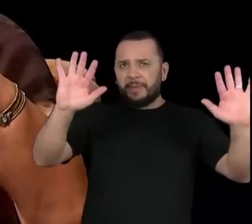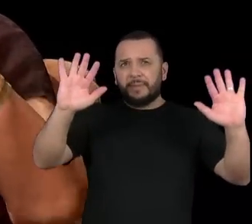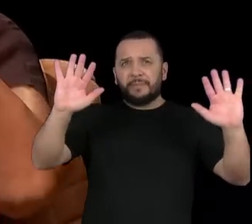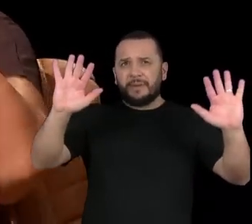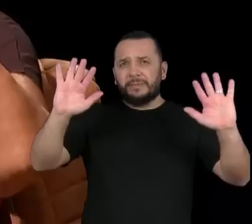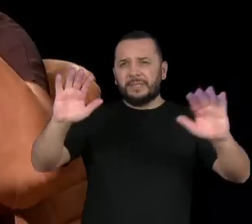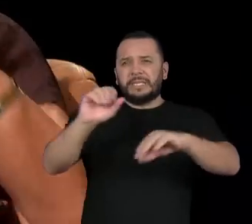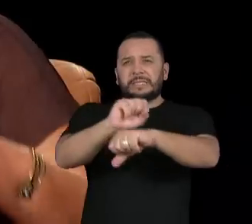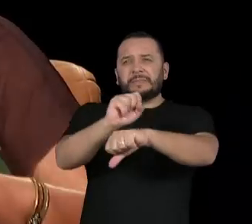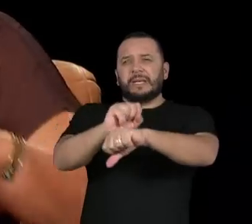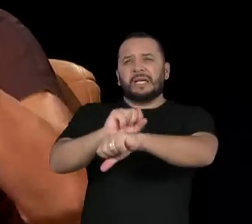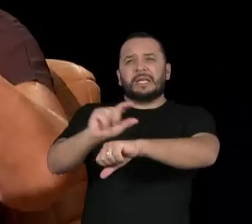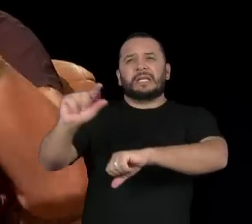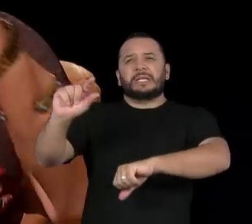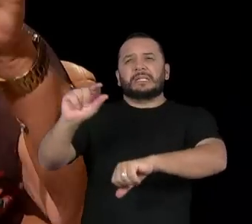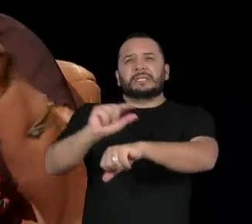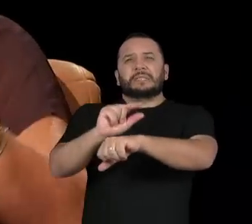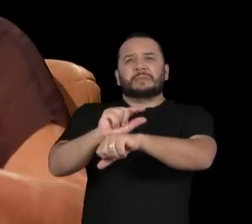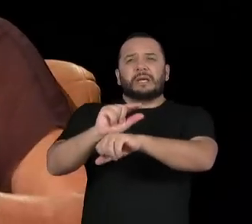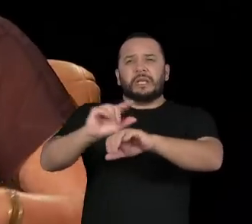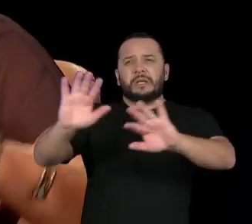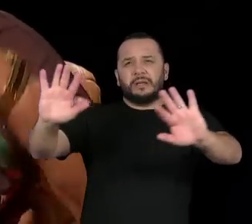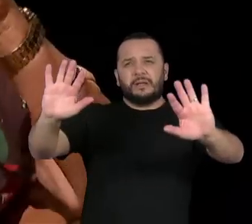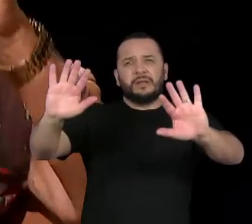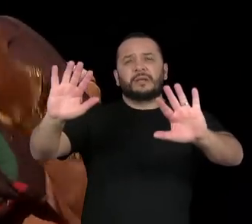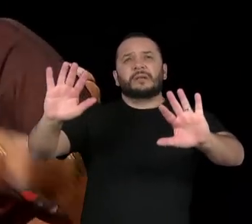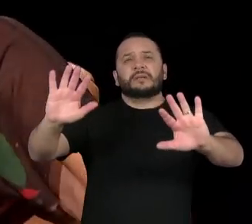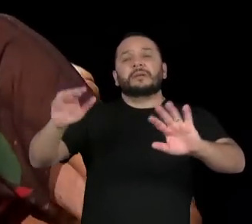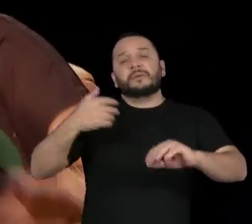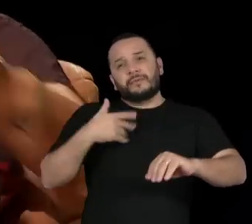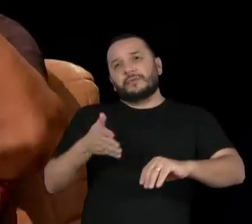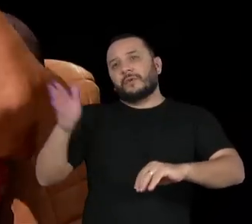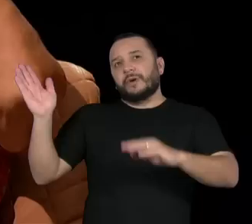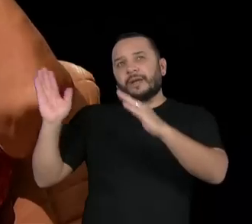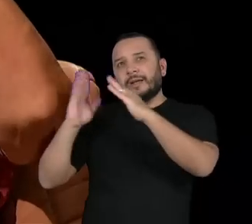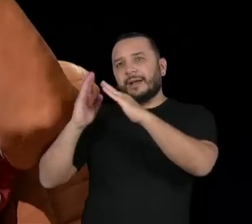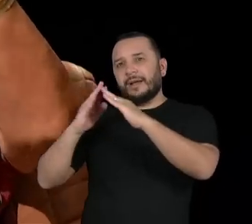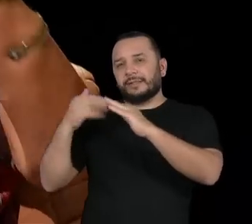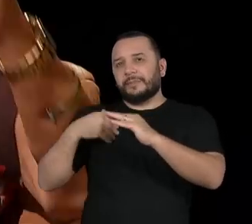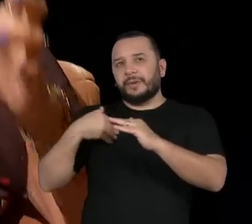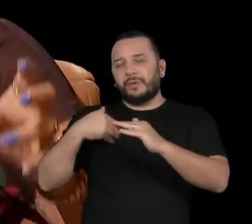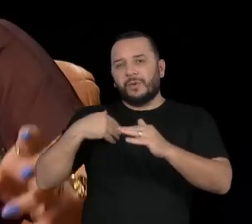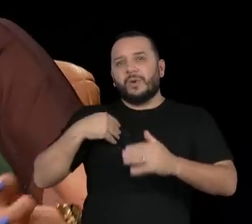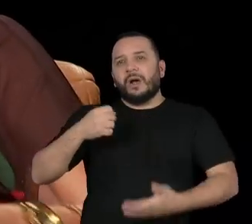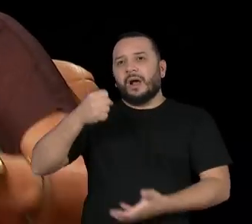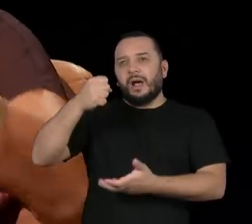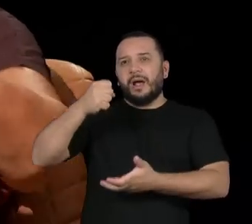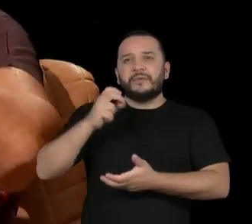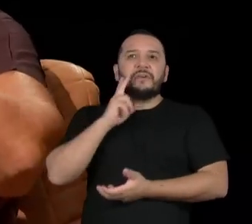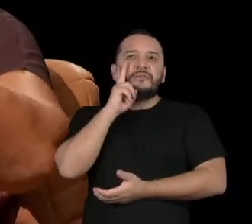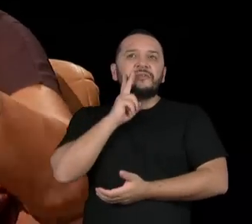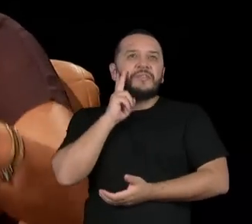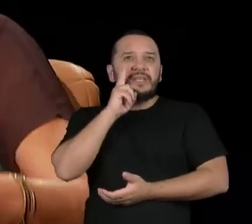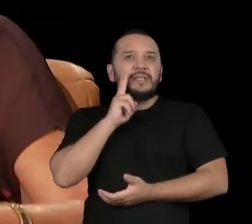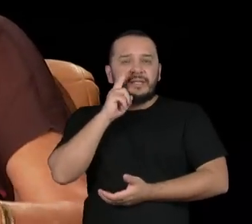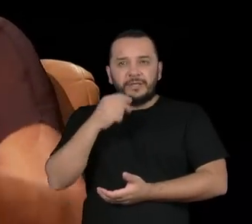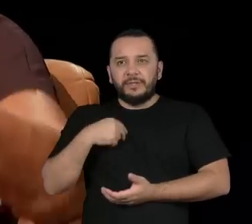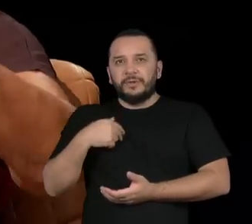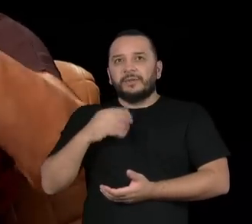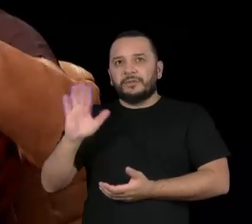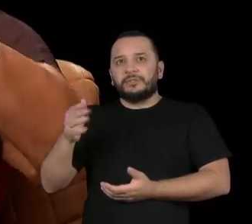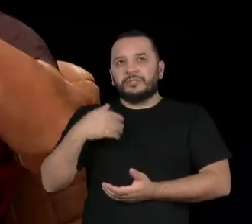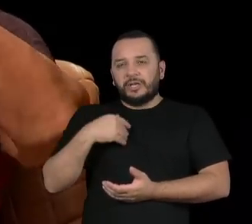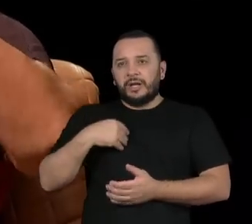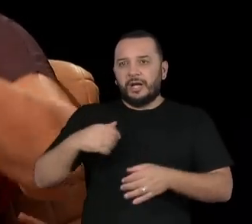aspetate um pó, aspetate. Aí saiu, foi até em casa, pegou uma garrafa de vinho tinto, trouxe e deu